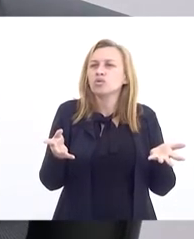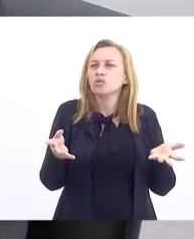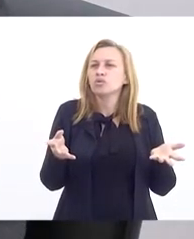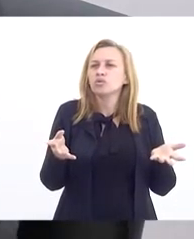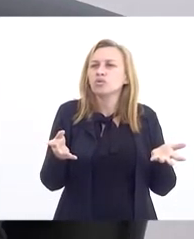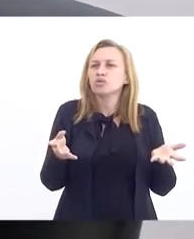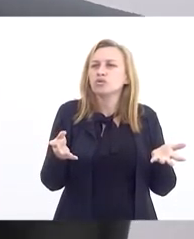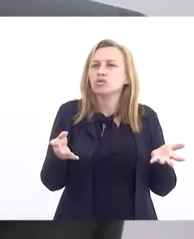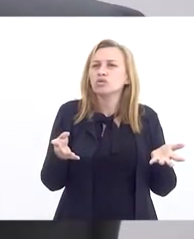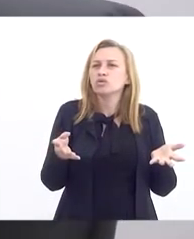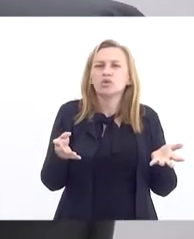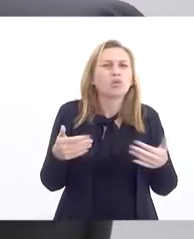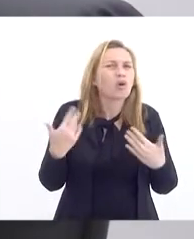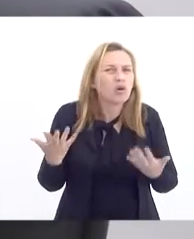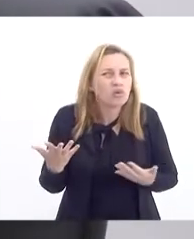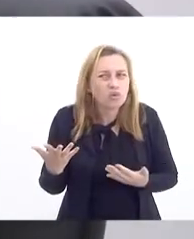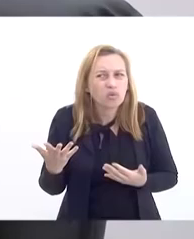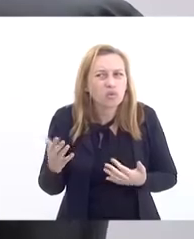40.